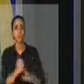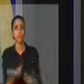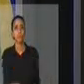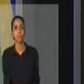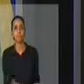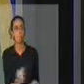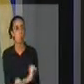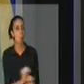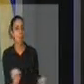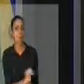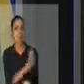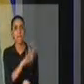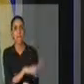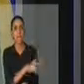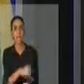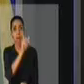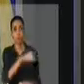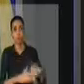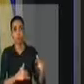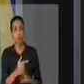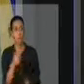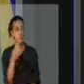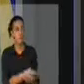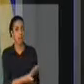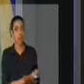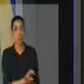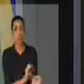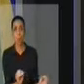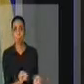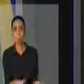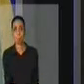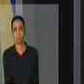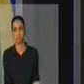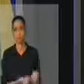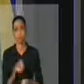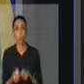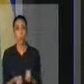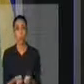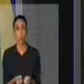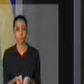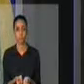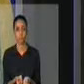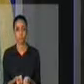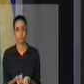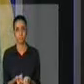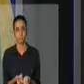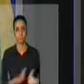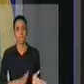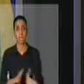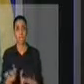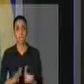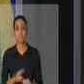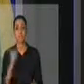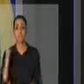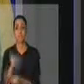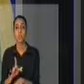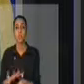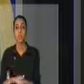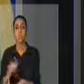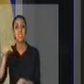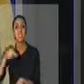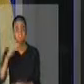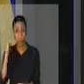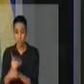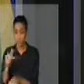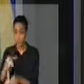é zerado na tabela SIGTAP. Com isso, não há como disponibilizar o acesso ao diagnóstico, que é o